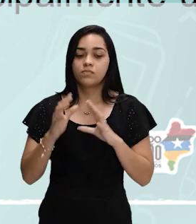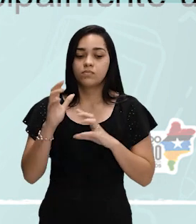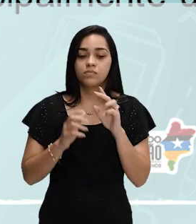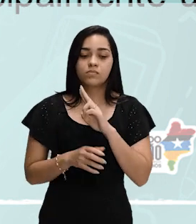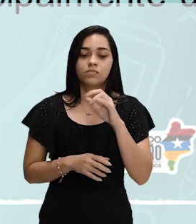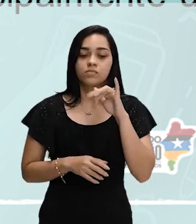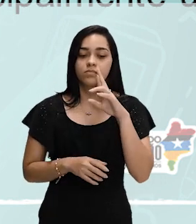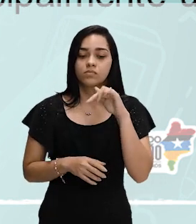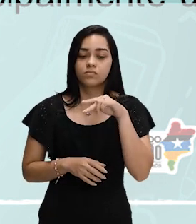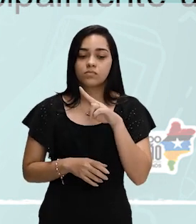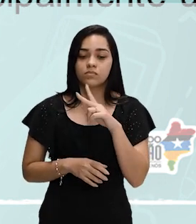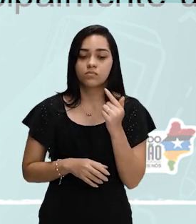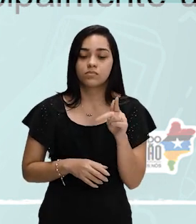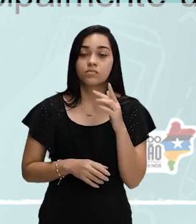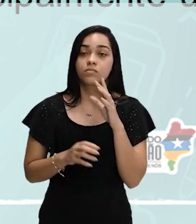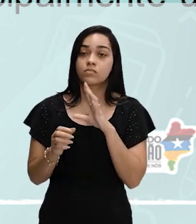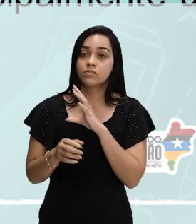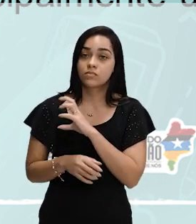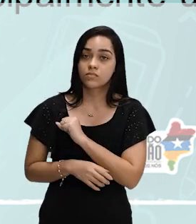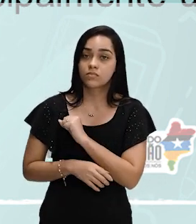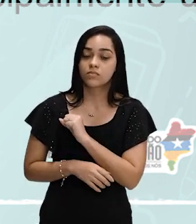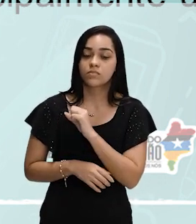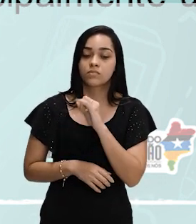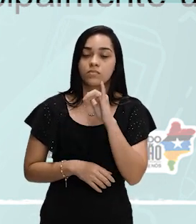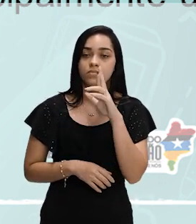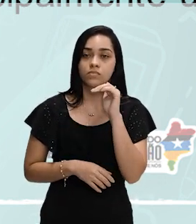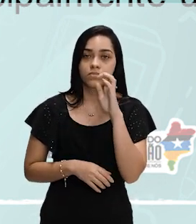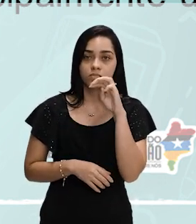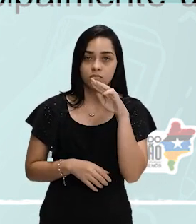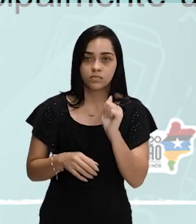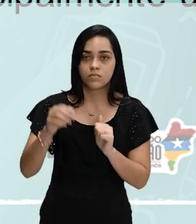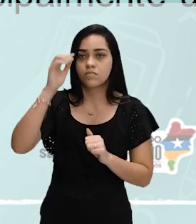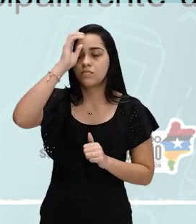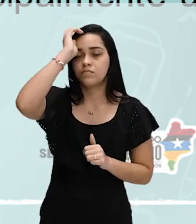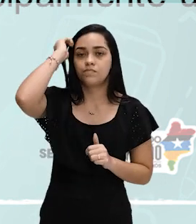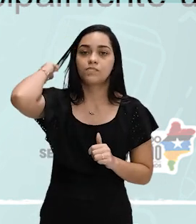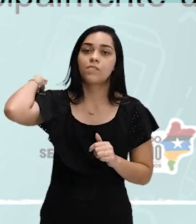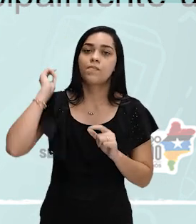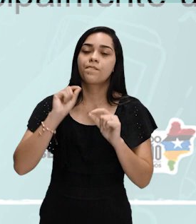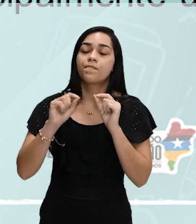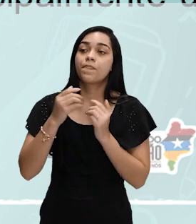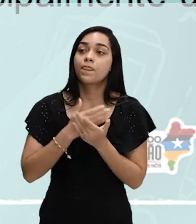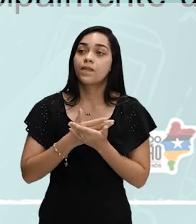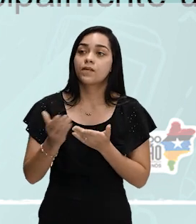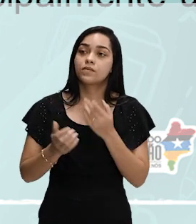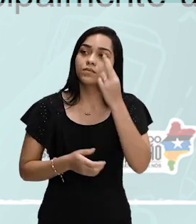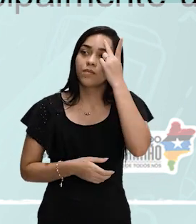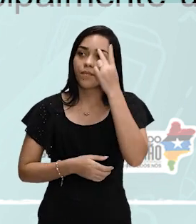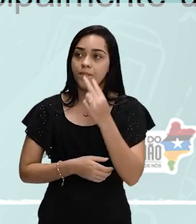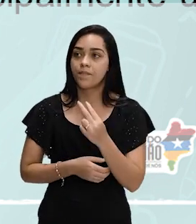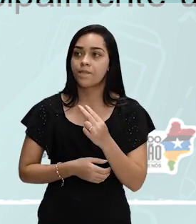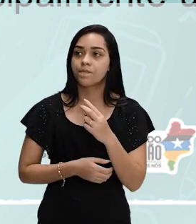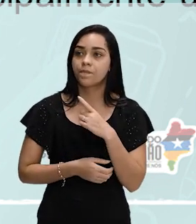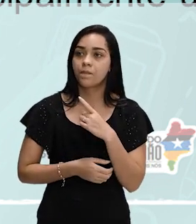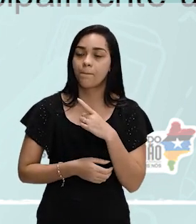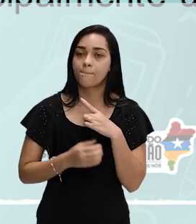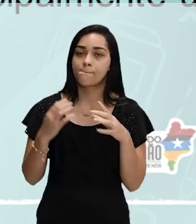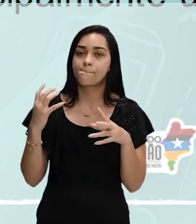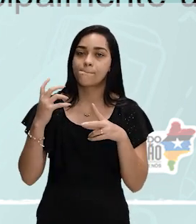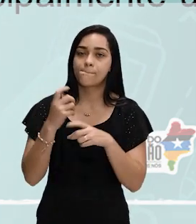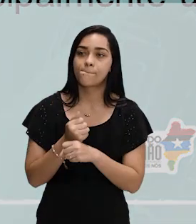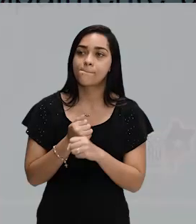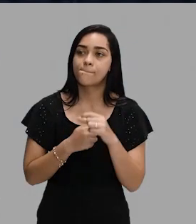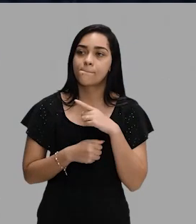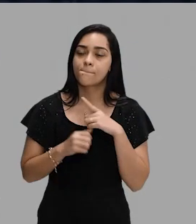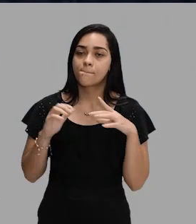guerreiro de nome Irapuã, apaixonado por Iracema. Aqui a gente já tem o começo da história, que eu trouxe para vocês o resumo. O